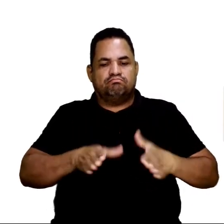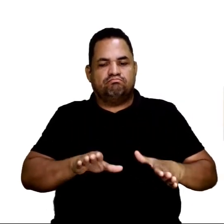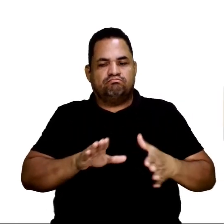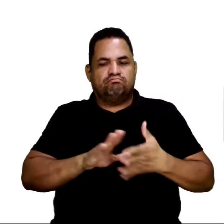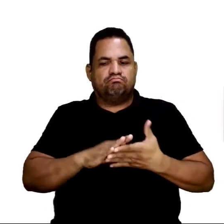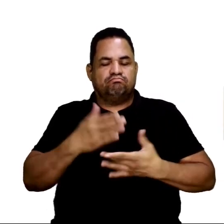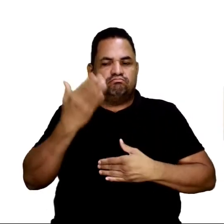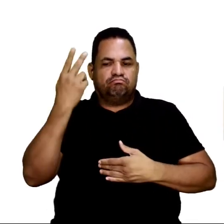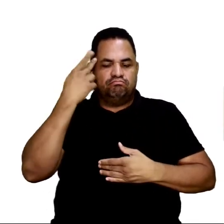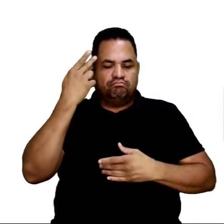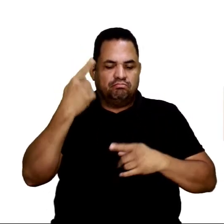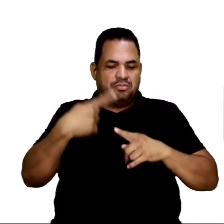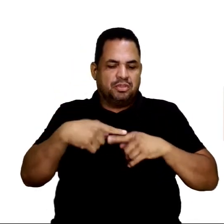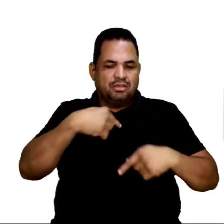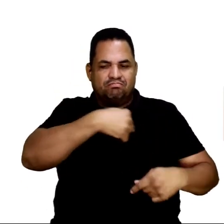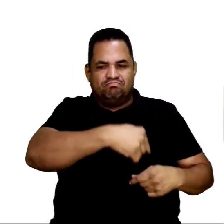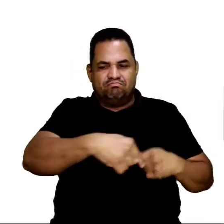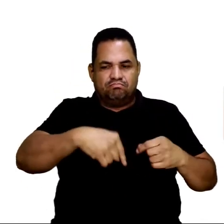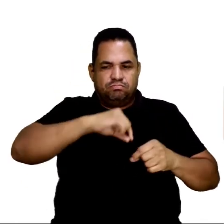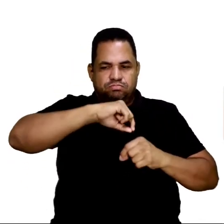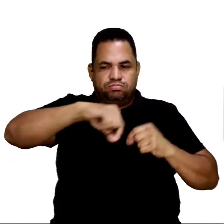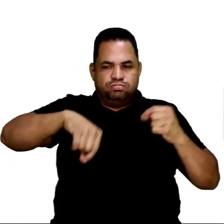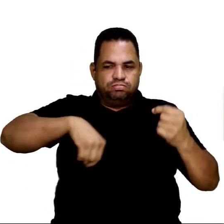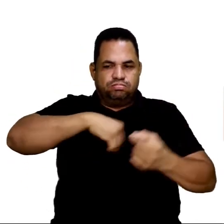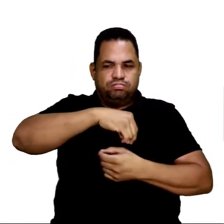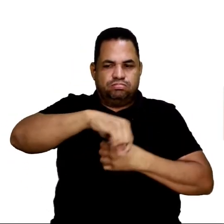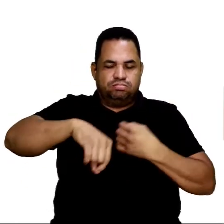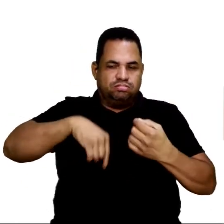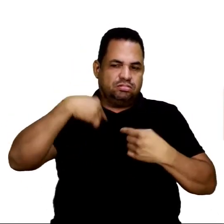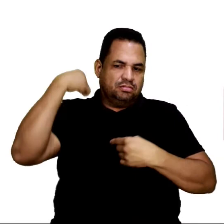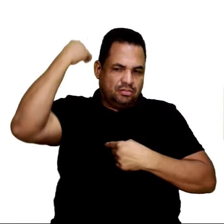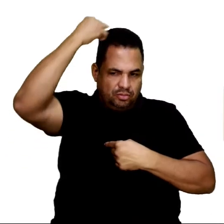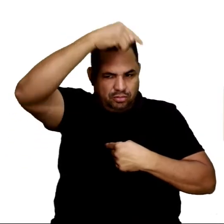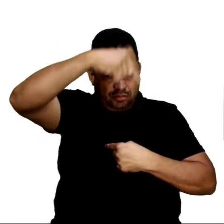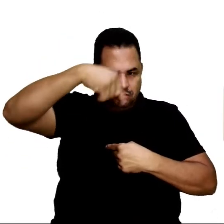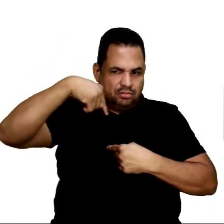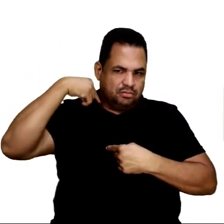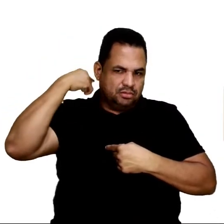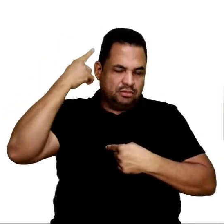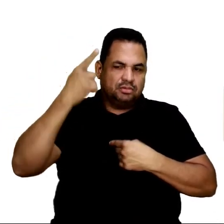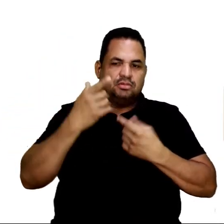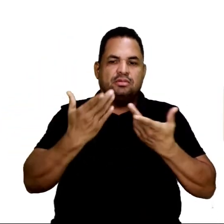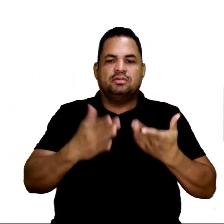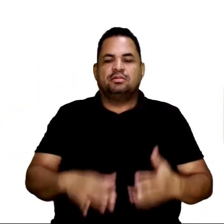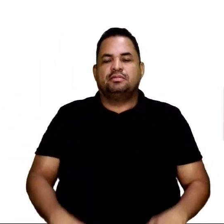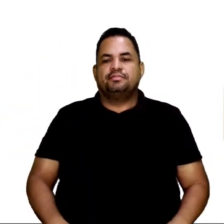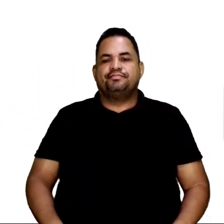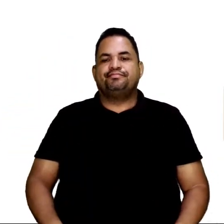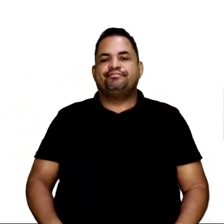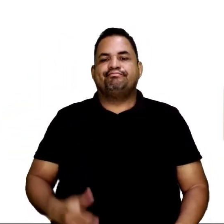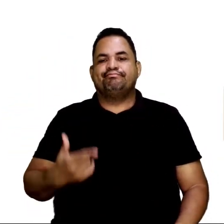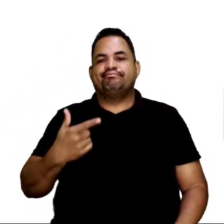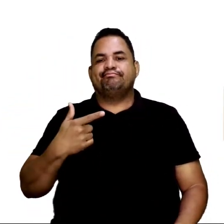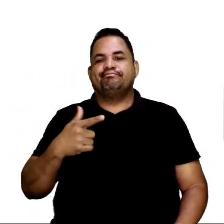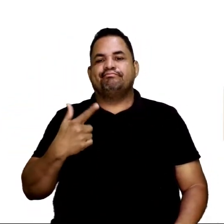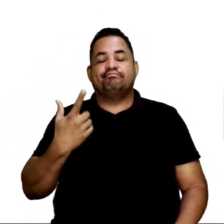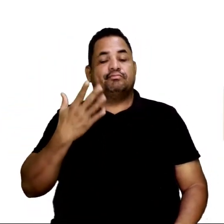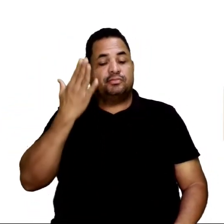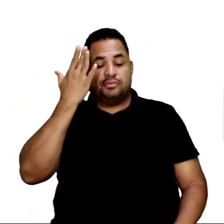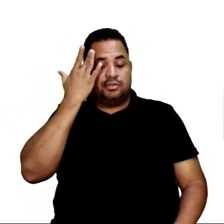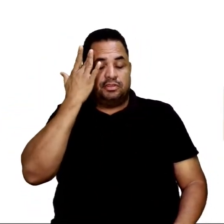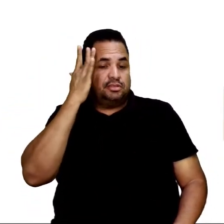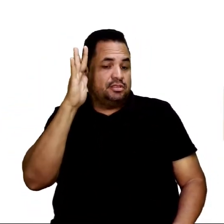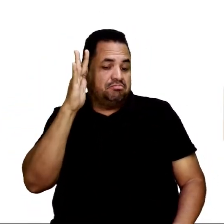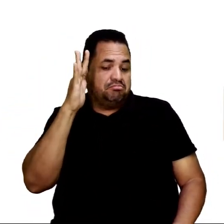causa do enrolar aí desse cordão umbilical no pescocinho do bebê, tá? Não se consegue identificar o sexo do bebê